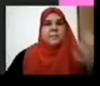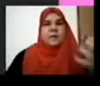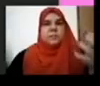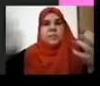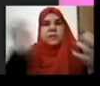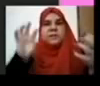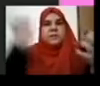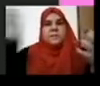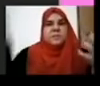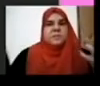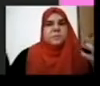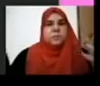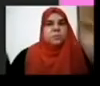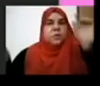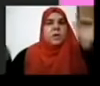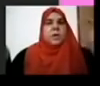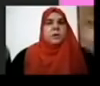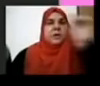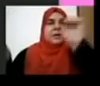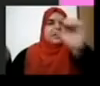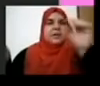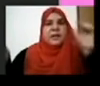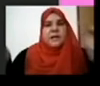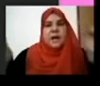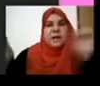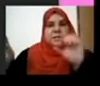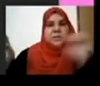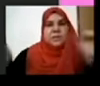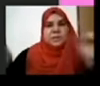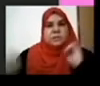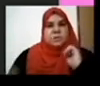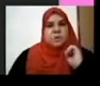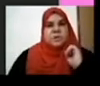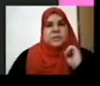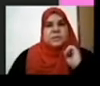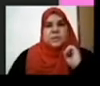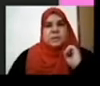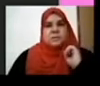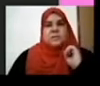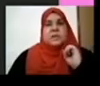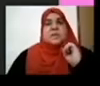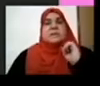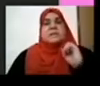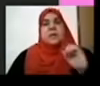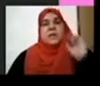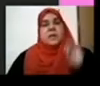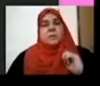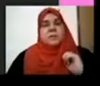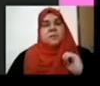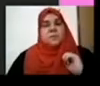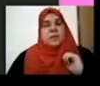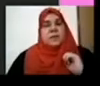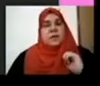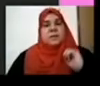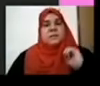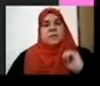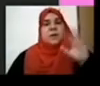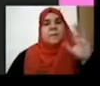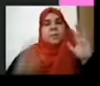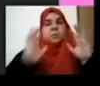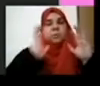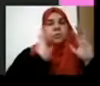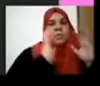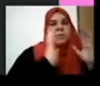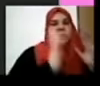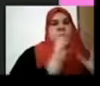diferença. Lembrando que antes de eu fazer esse produto, eu tenho que extrair a raiz quadrada dos dois elementos. Se eu